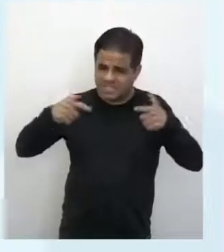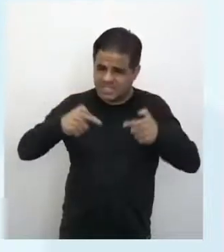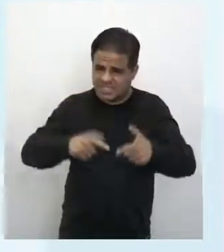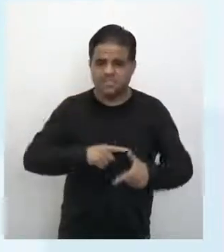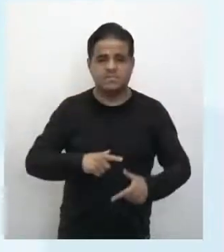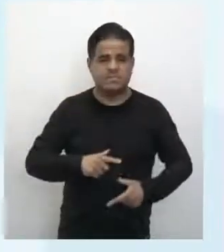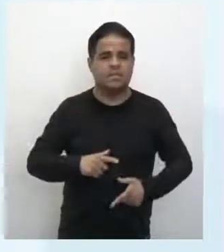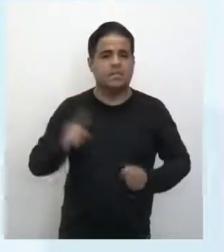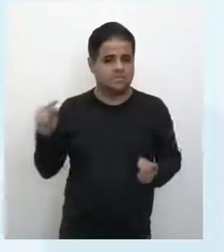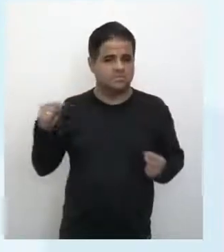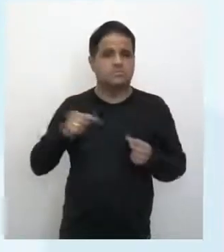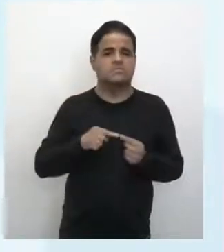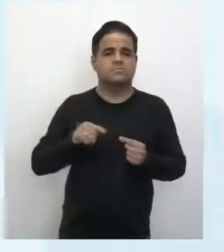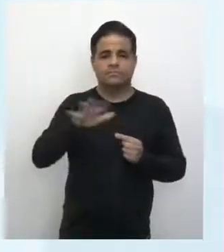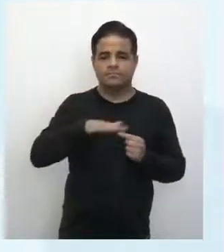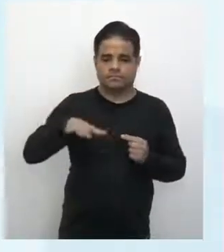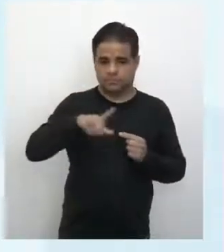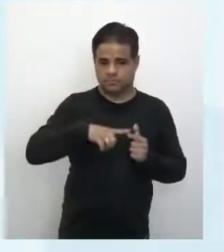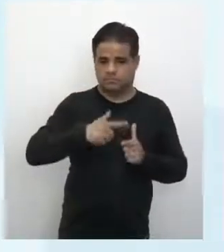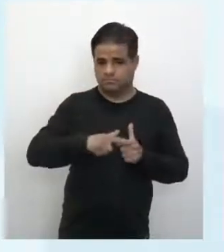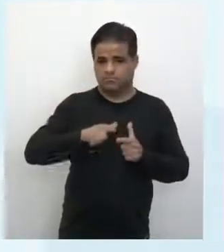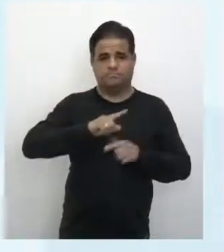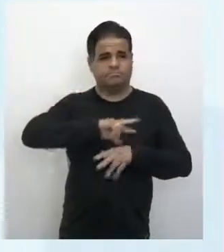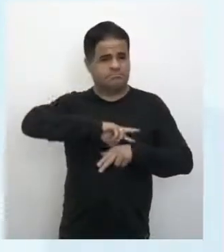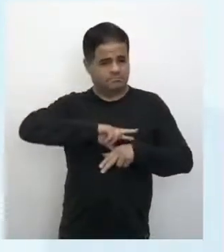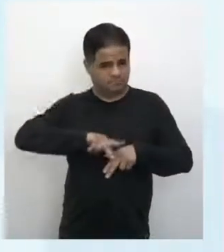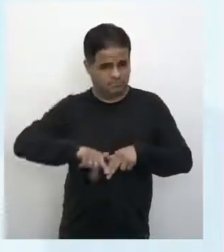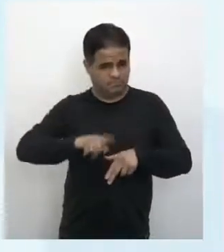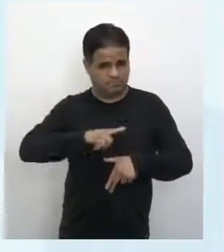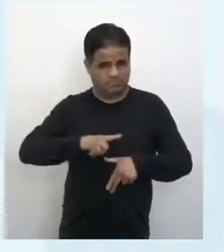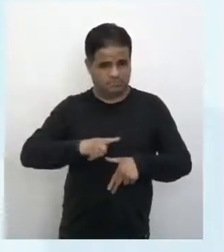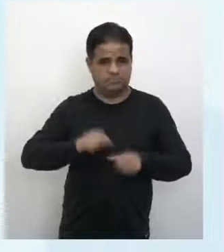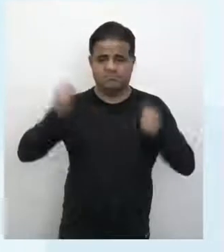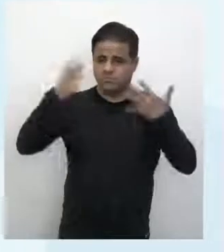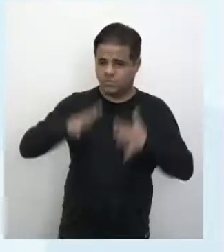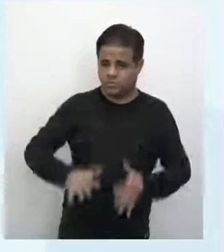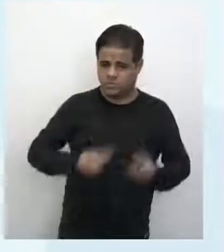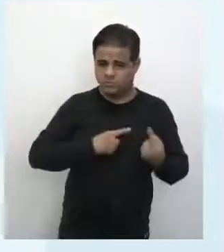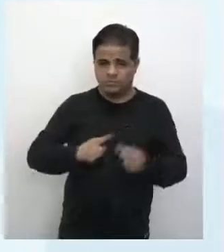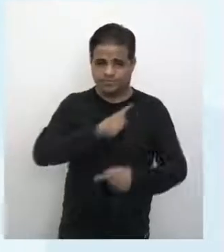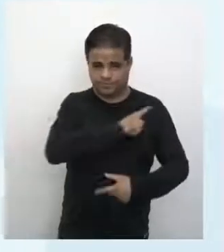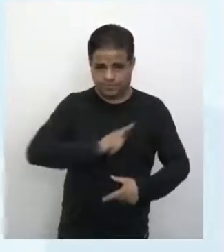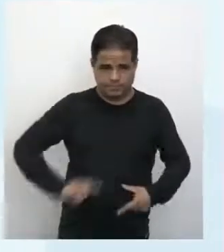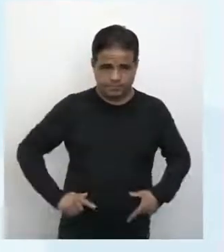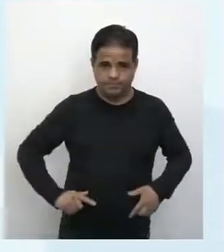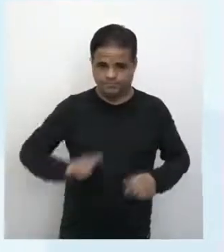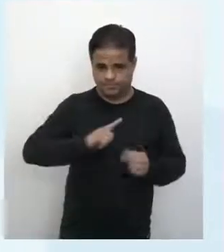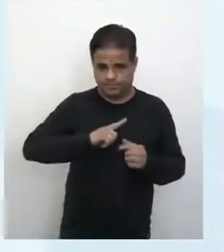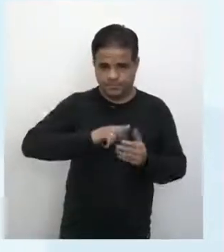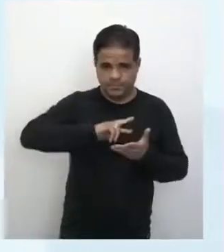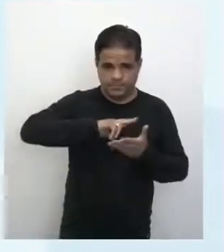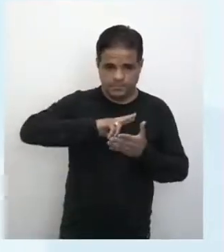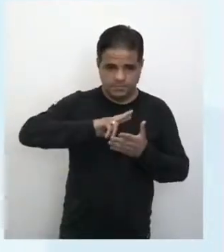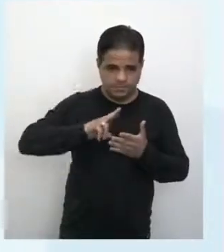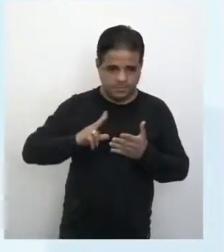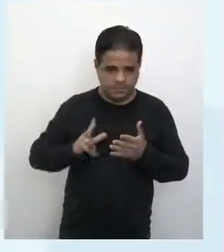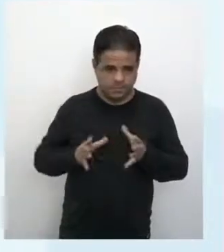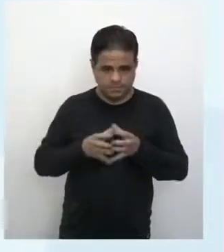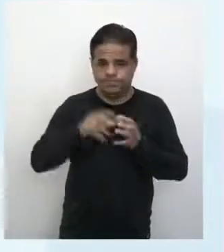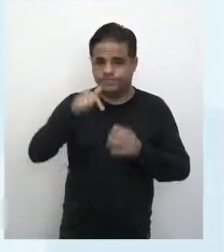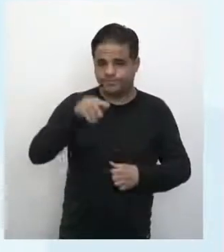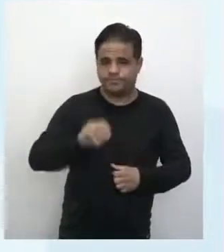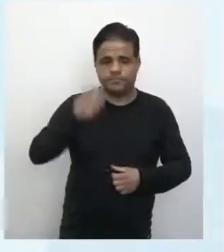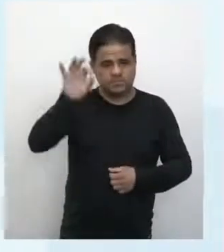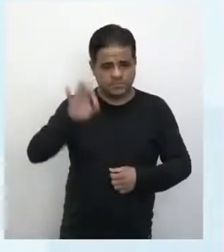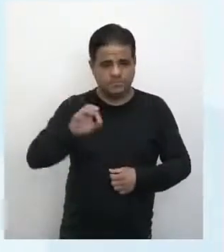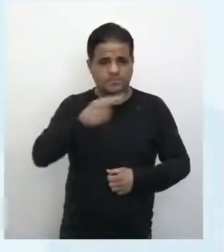civil, né? Tem a ver também com problemas étnicos, né? Derrubada de governo, porque existem várias etnias, 70%